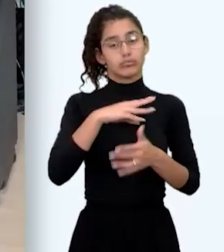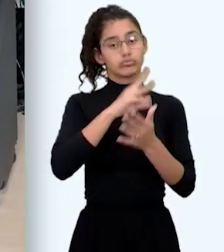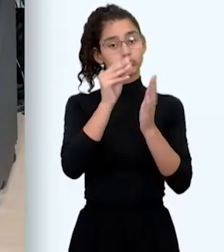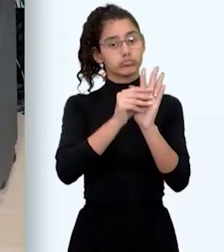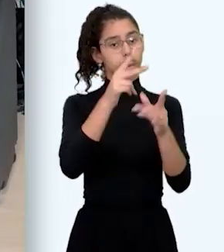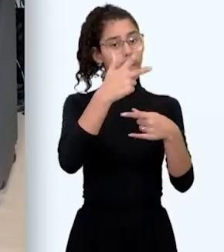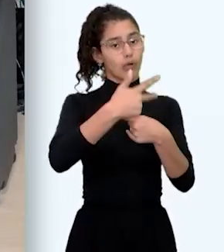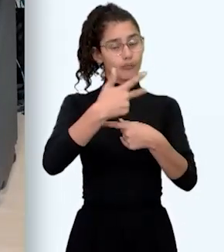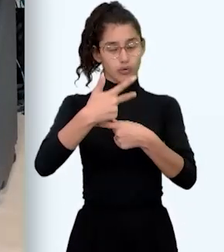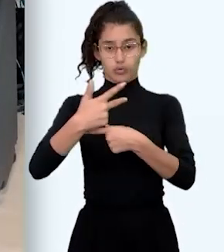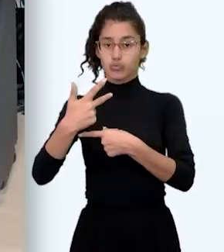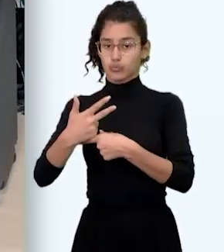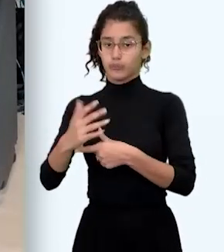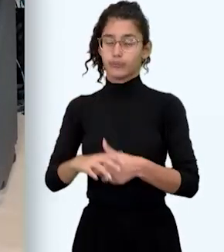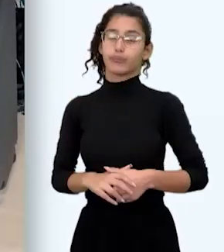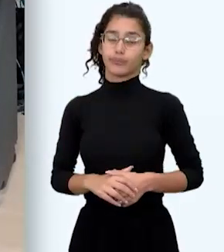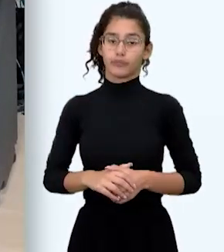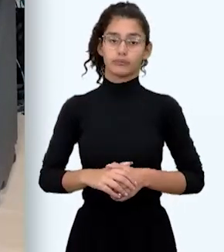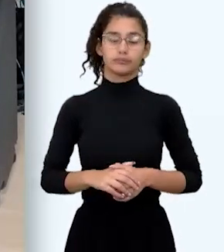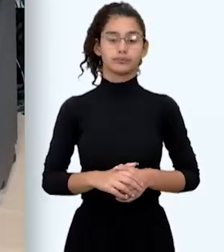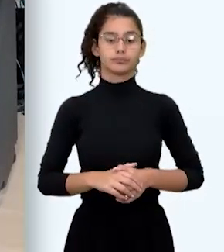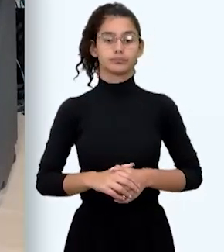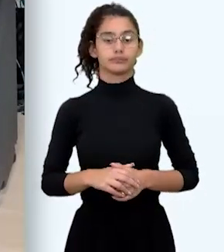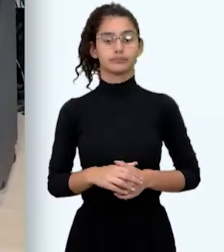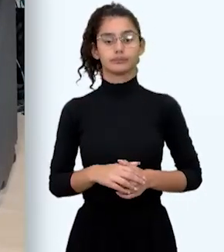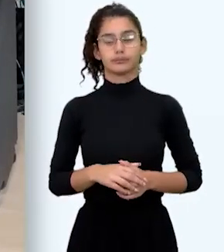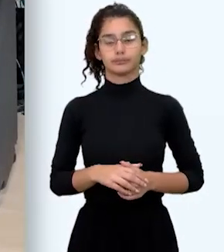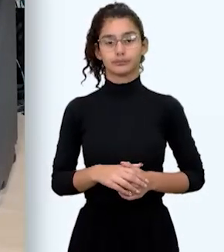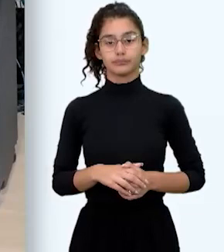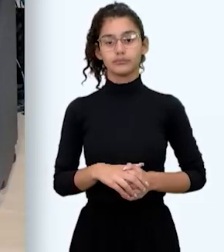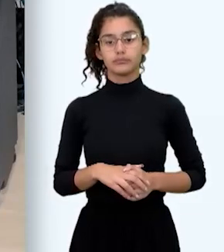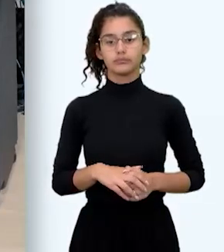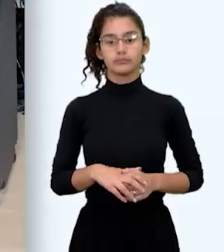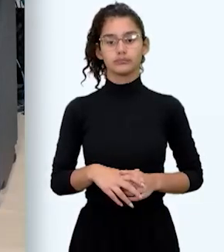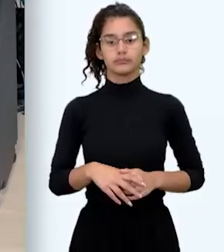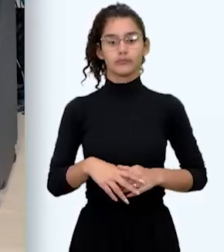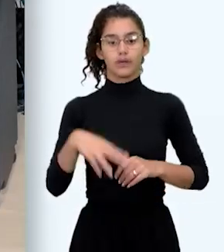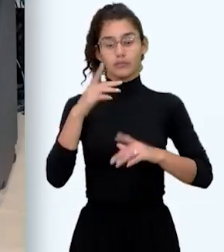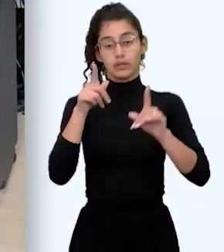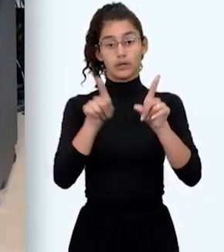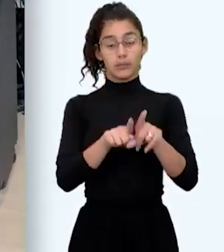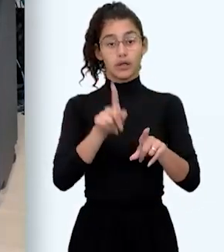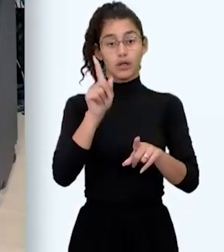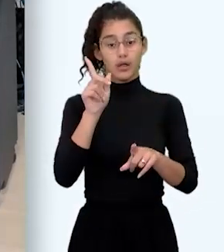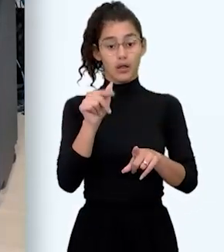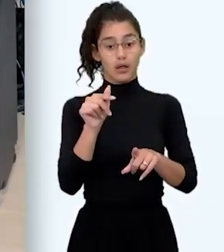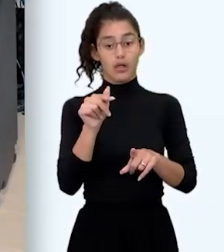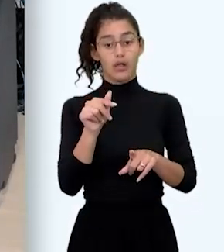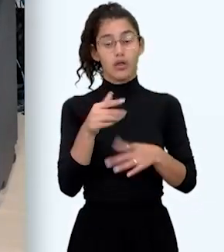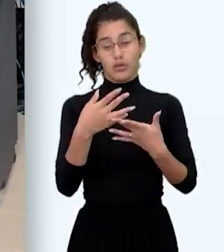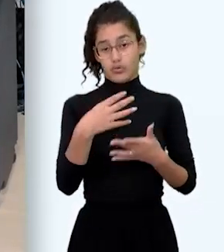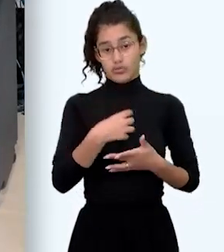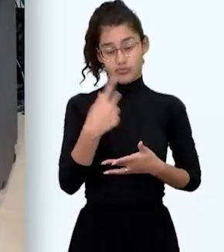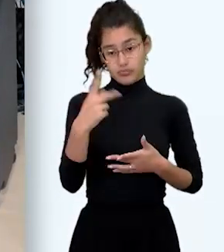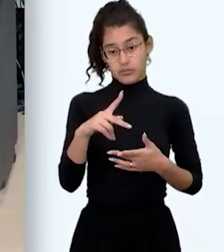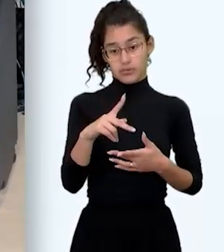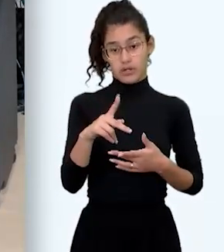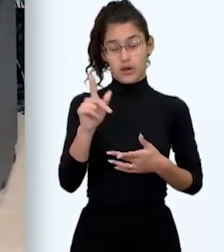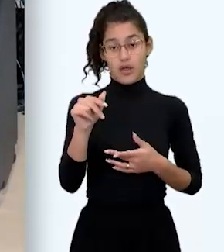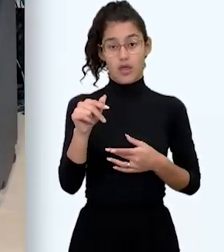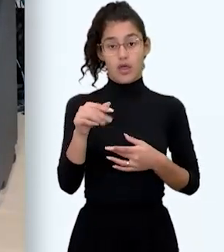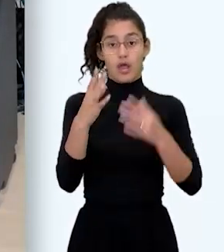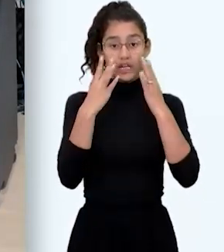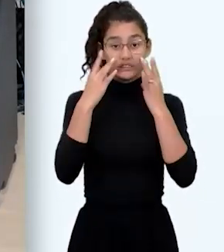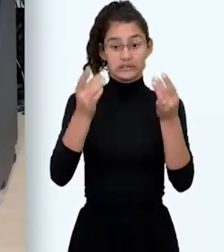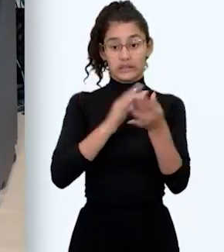vídeo, né? E como eu disse, isso seria um ruído, né? No seu caso, assim, esses efeitos são coisas que